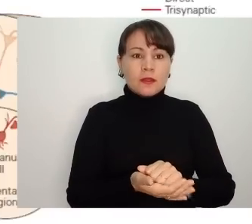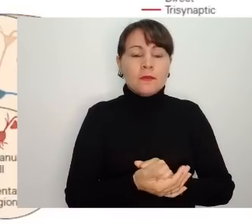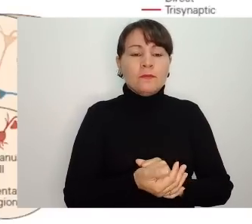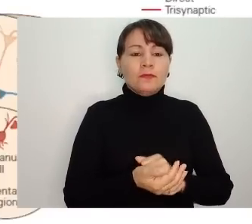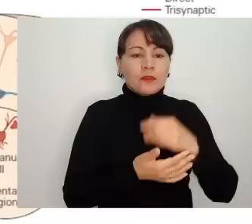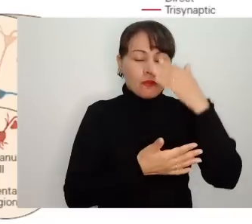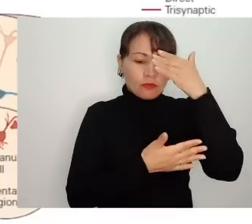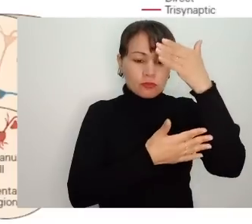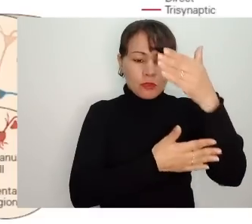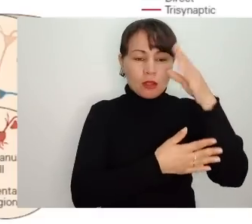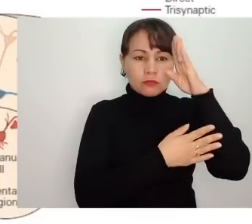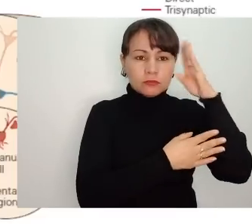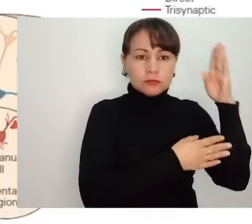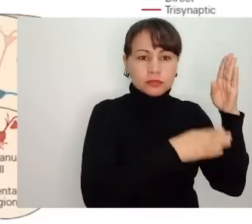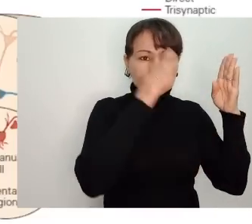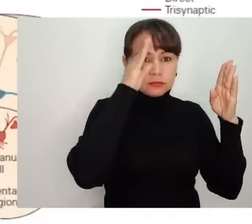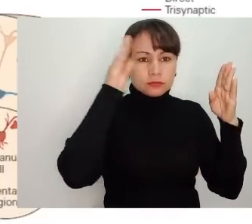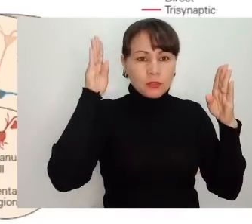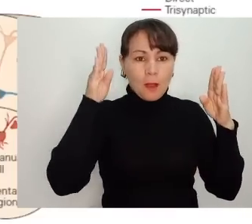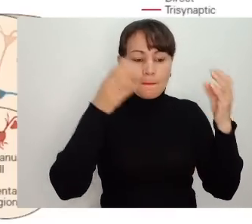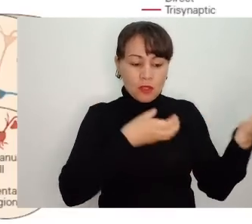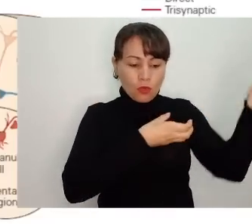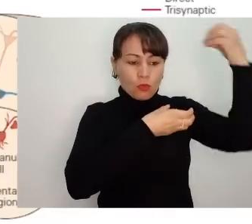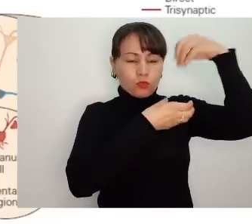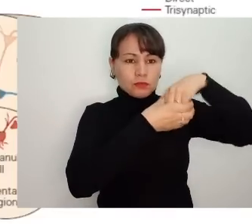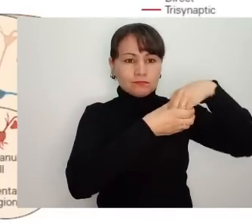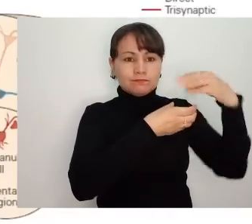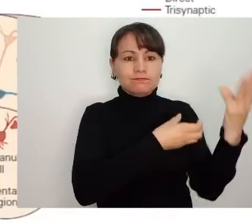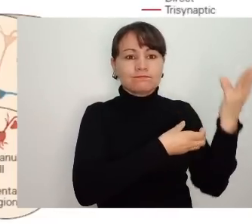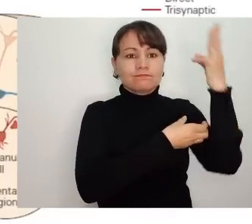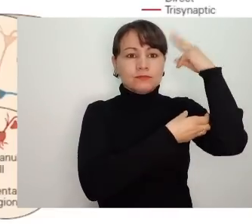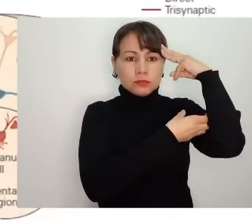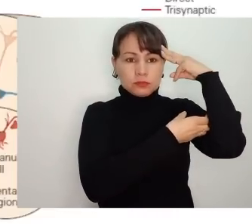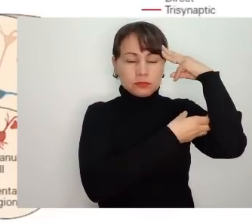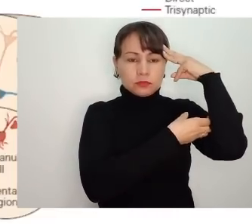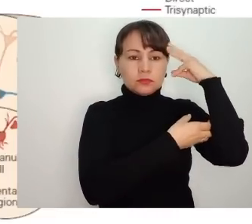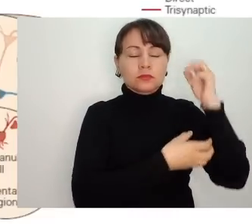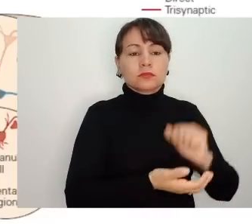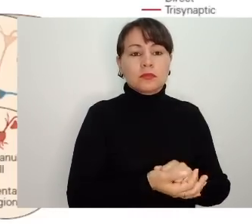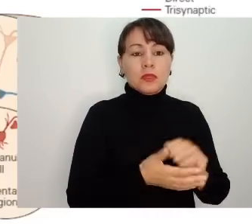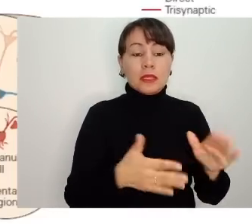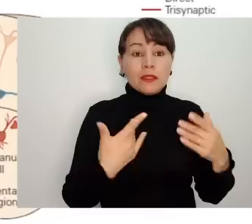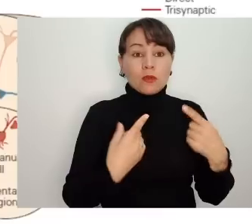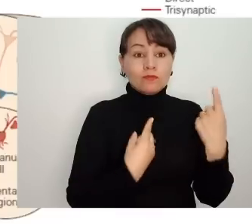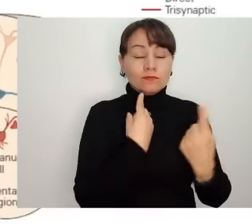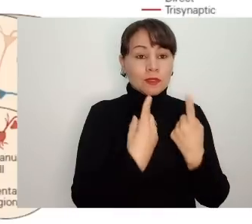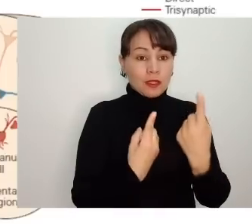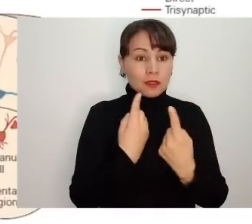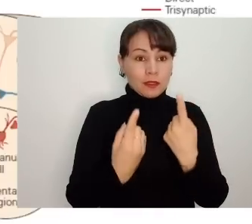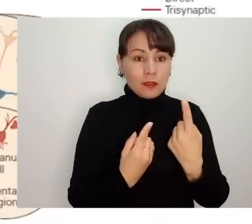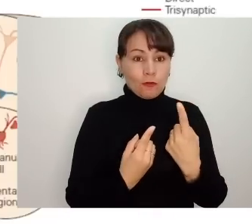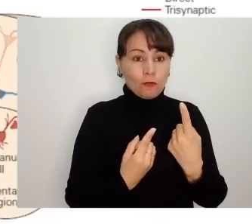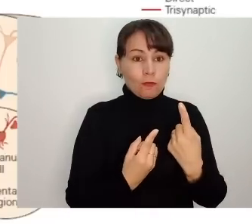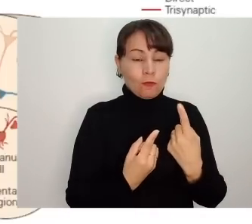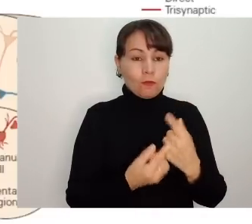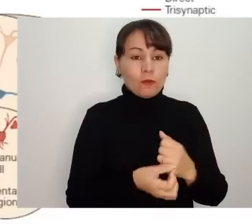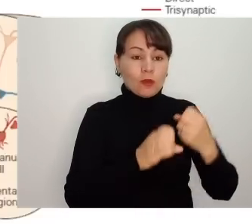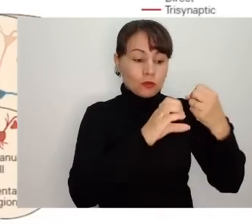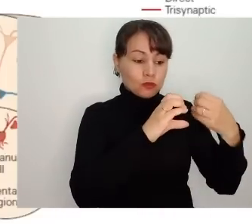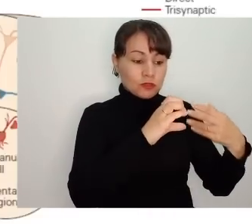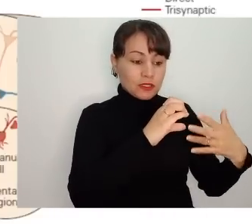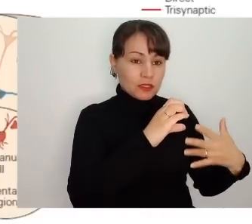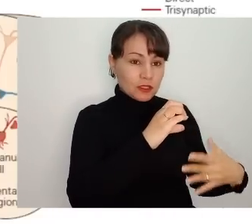regiões parietais, frontais e temporais para serem armazenadas definitivamente. Então, cada uma com a